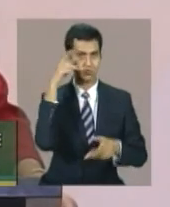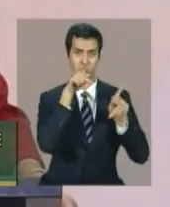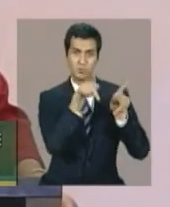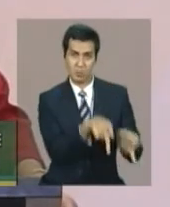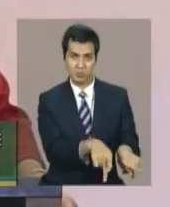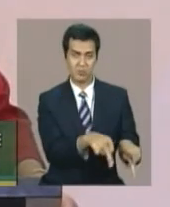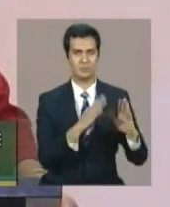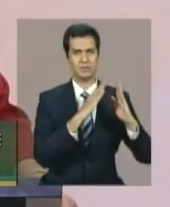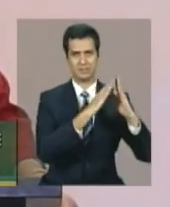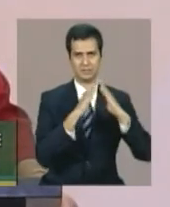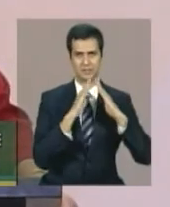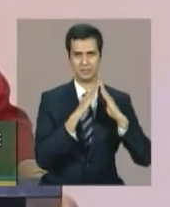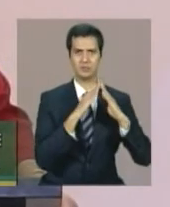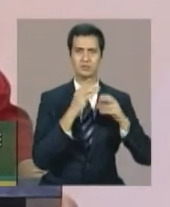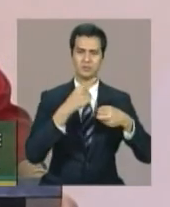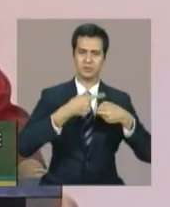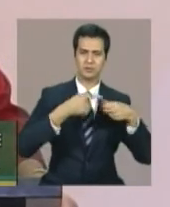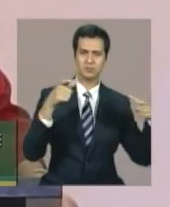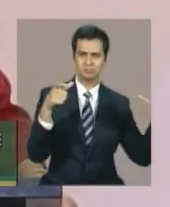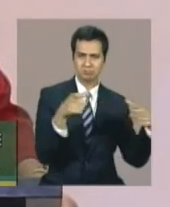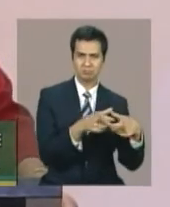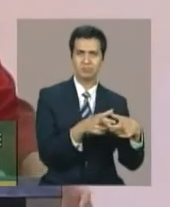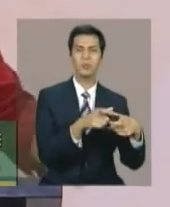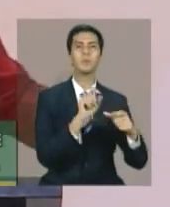esses brasileiros, em